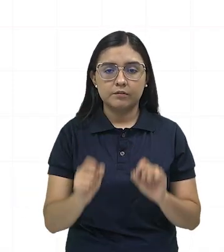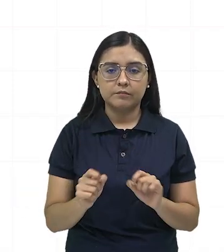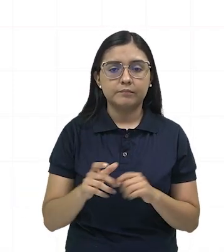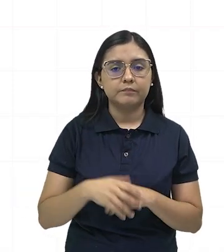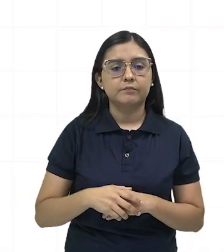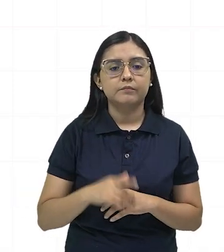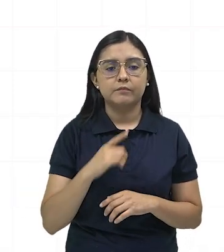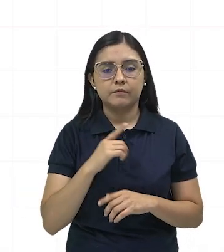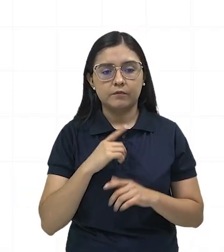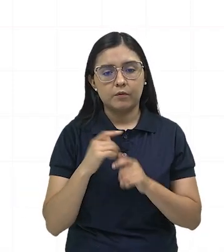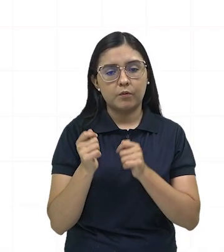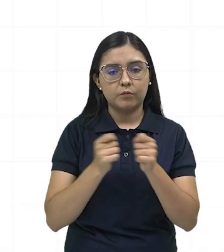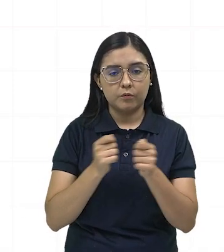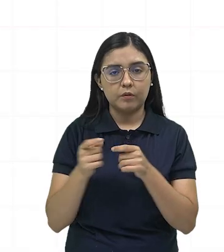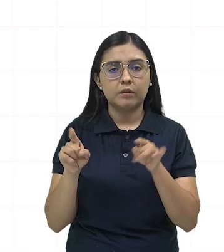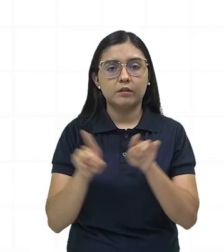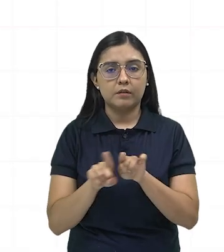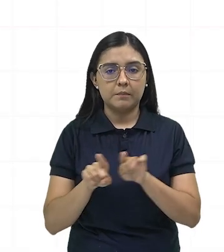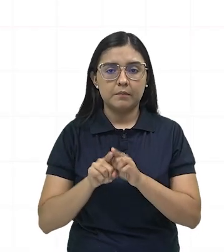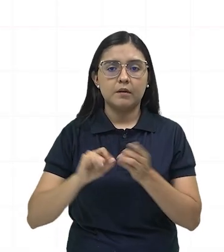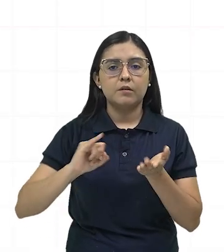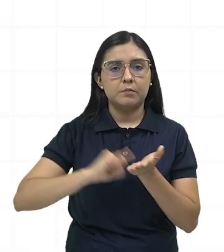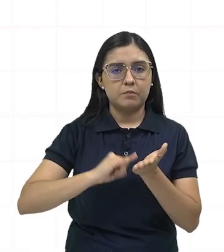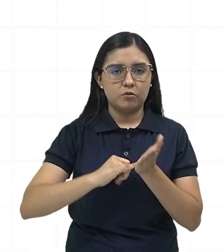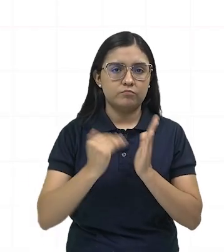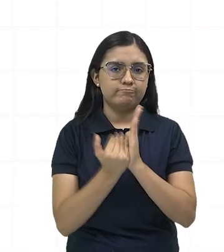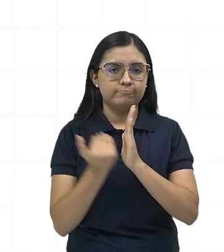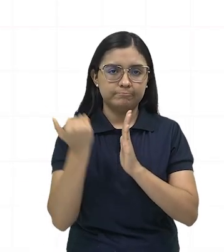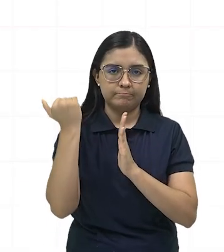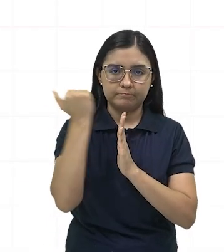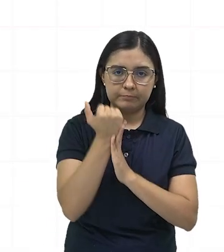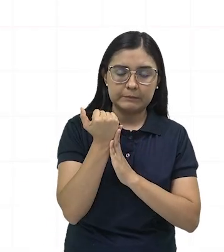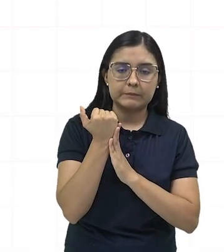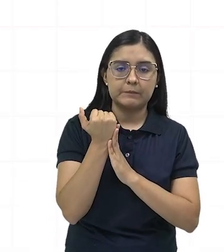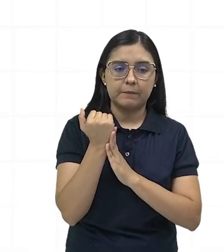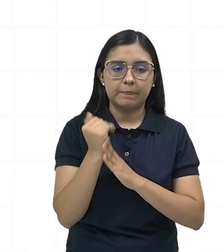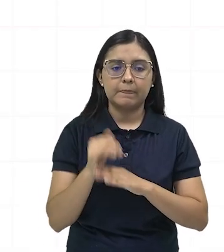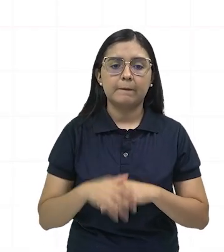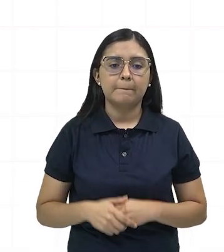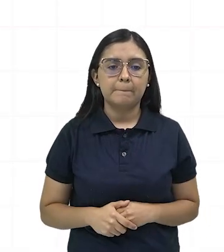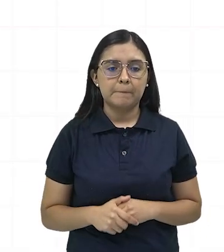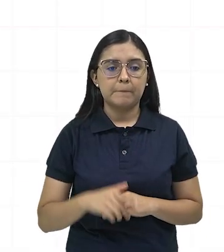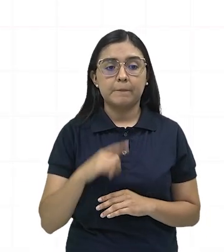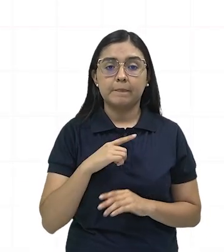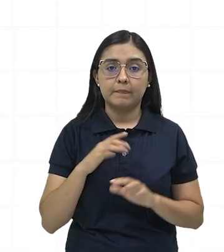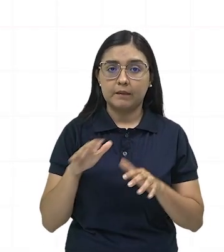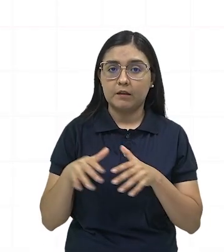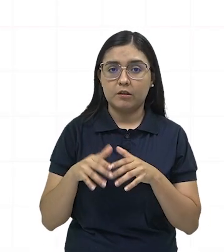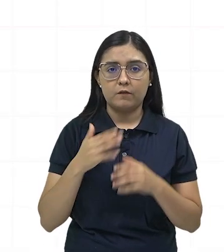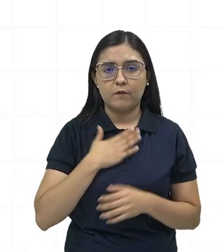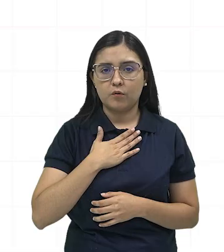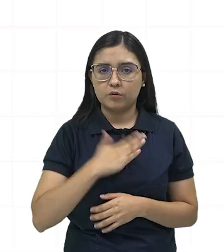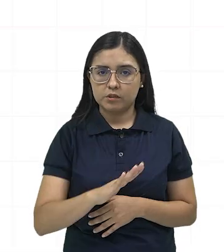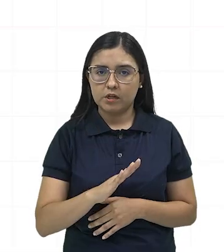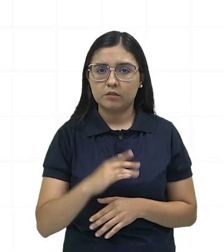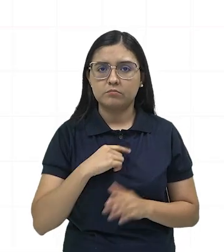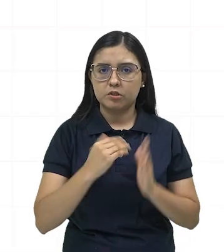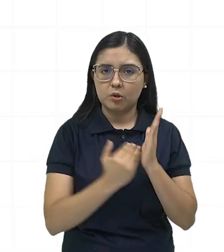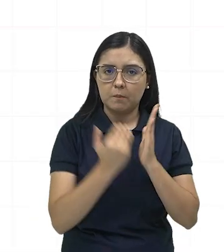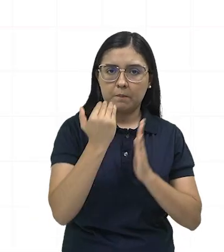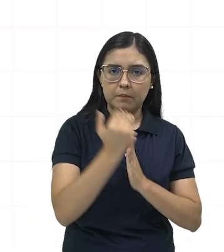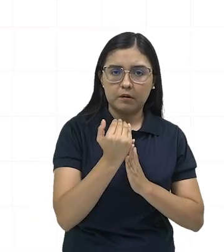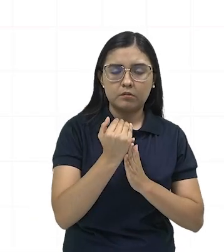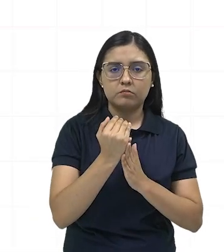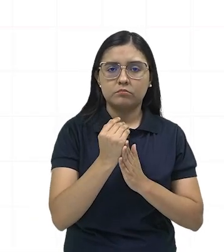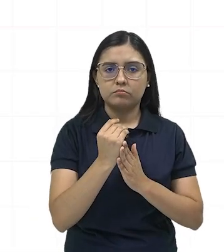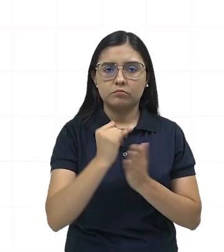controle da colônia e vai aumentar os impostos. É claro, os colonos não vão gostar desse aumento, né? De ter que